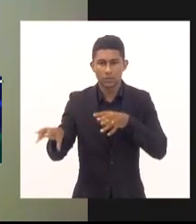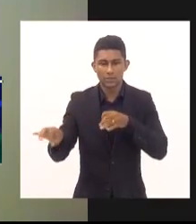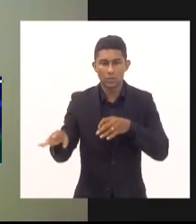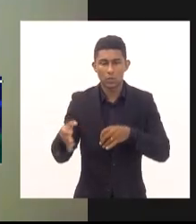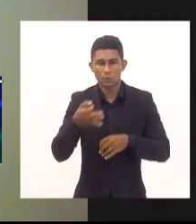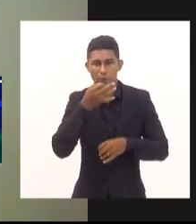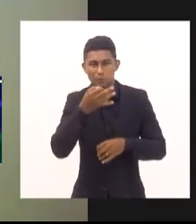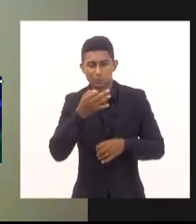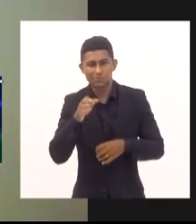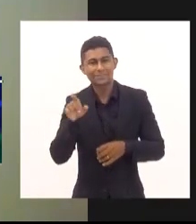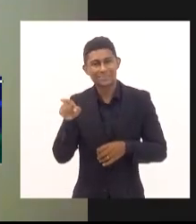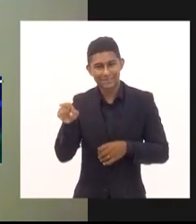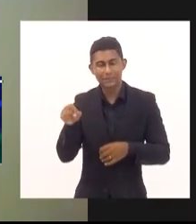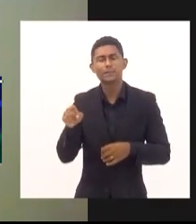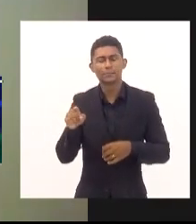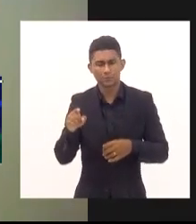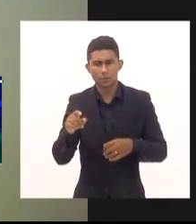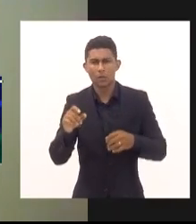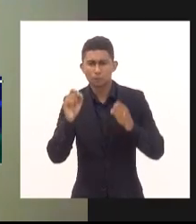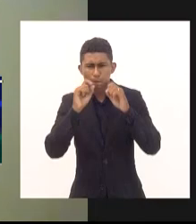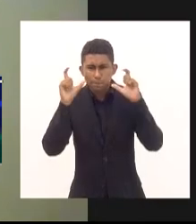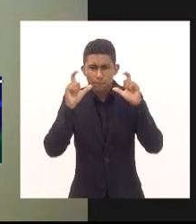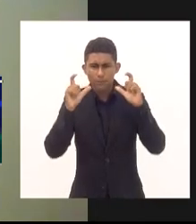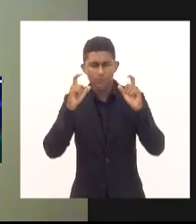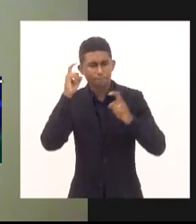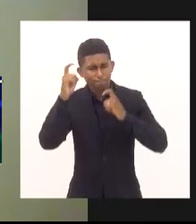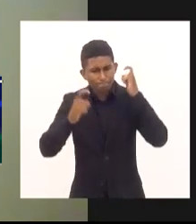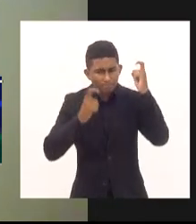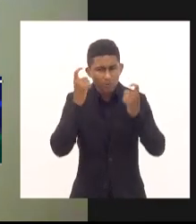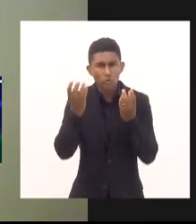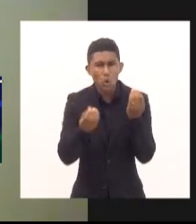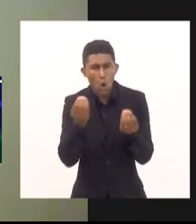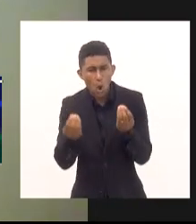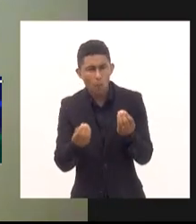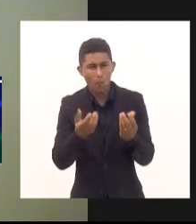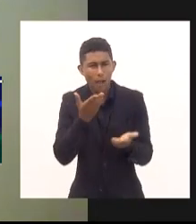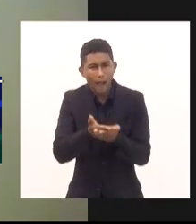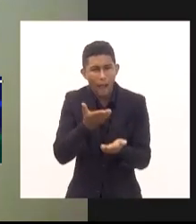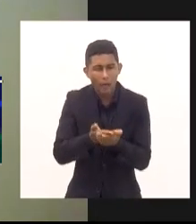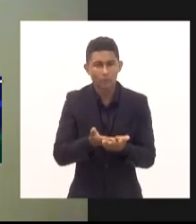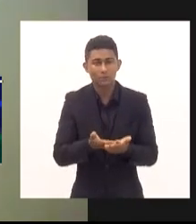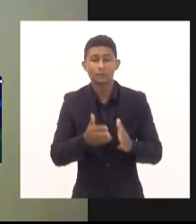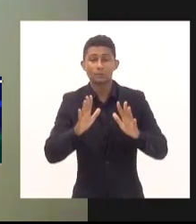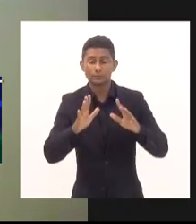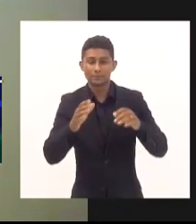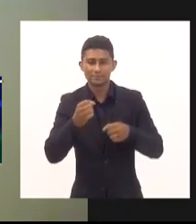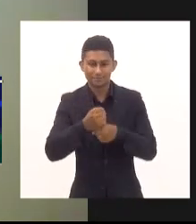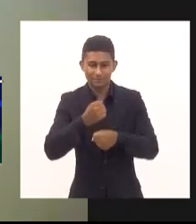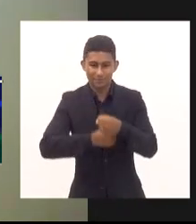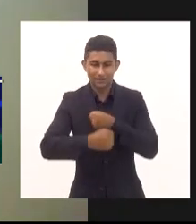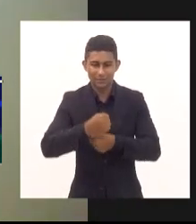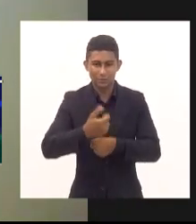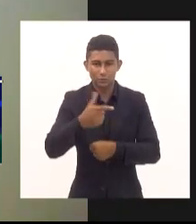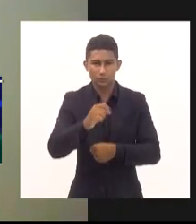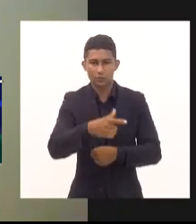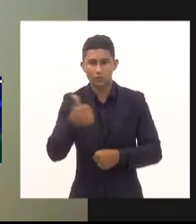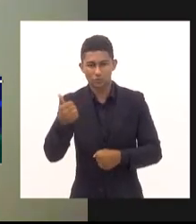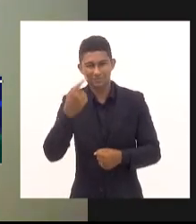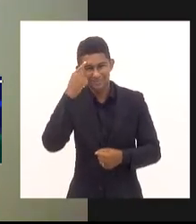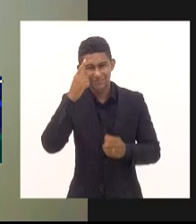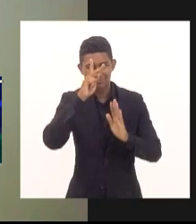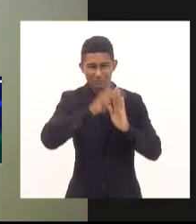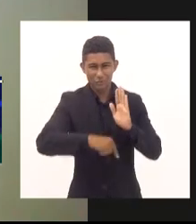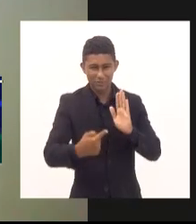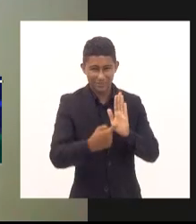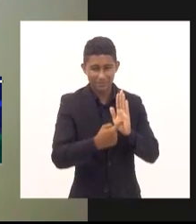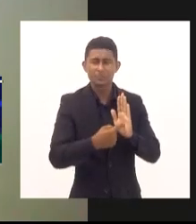com as questões vinculadas ao exercício do magistério, mas 2021, que era a data desse projeto, já foi, já